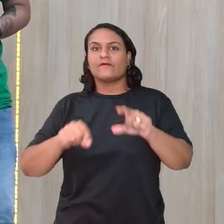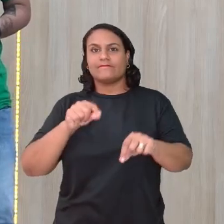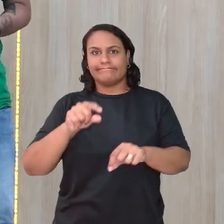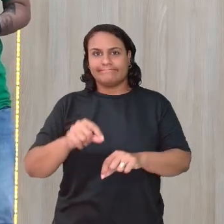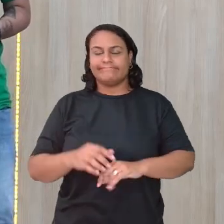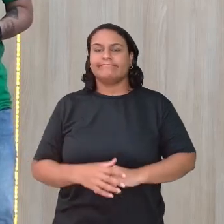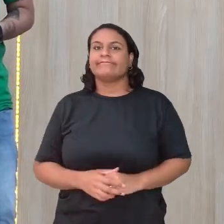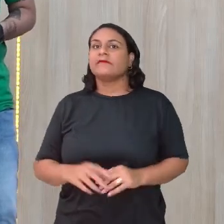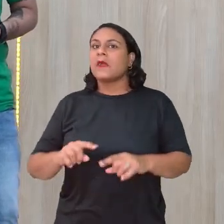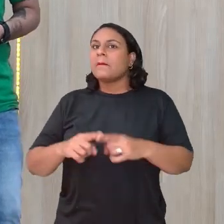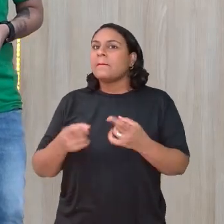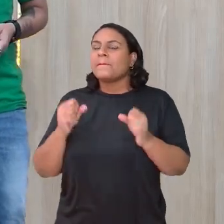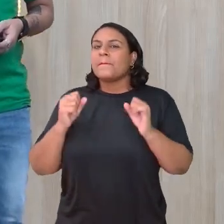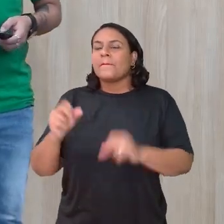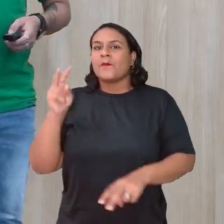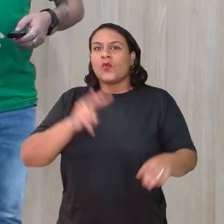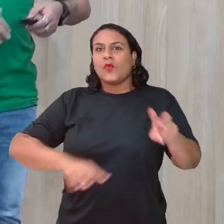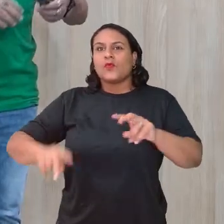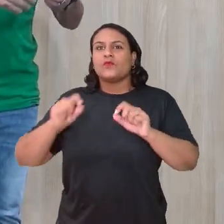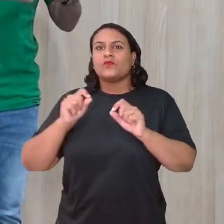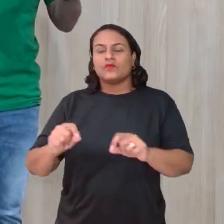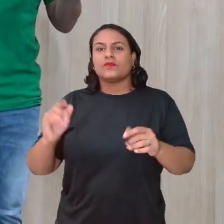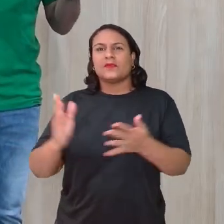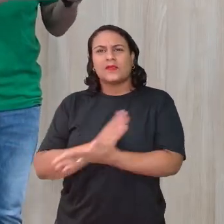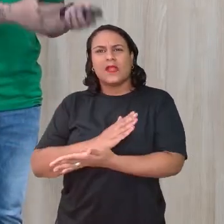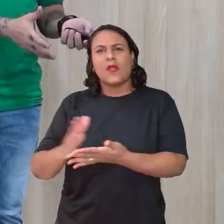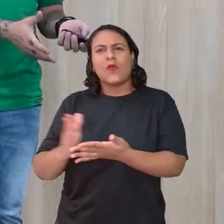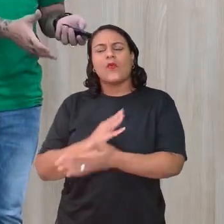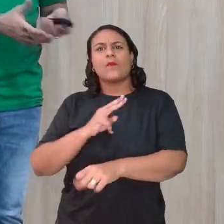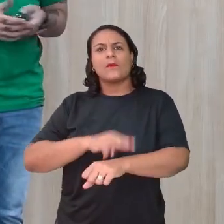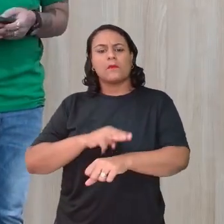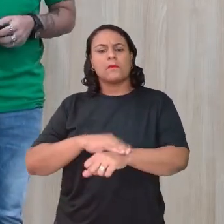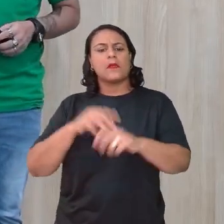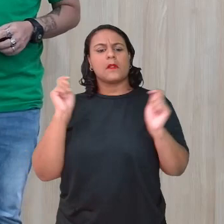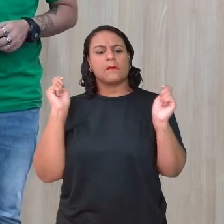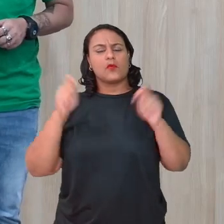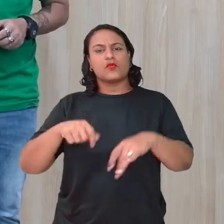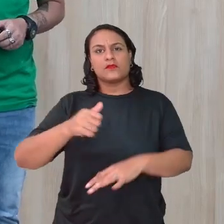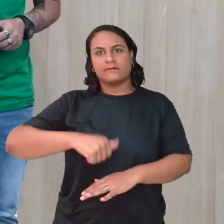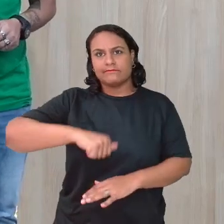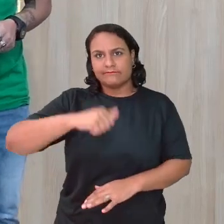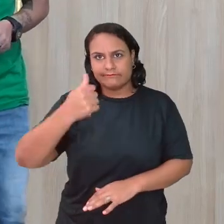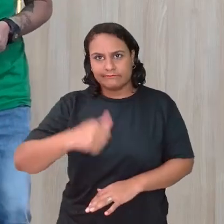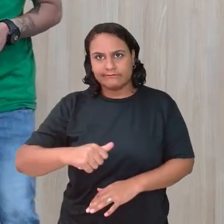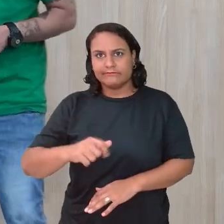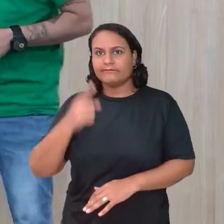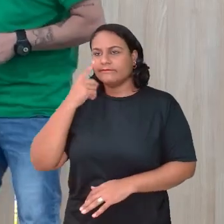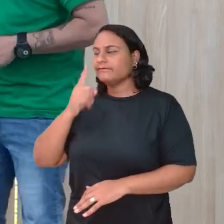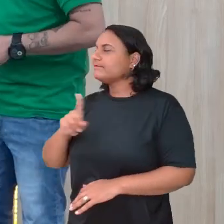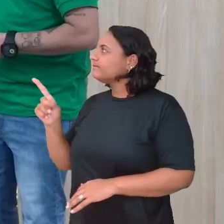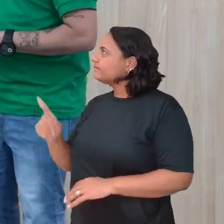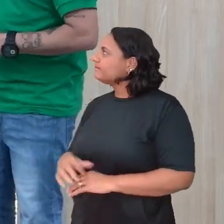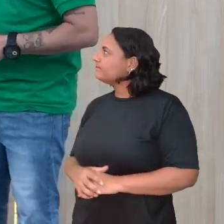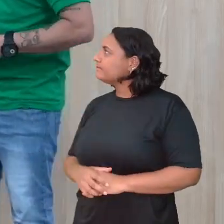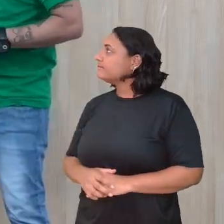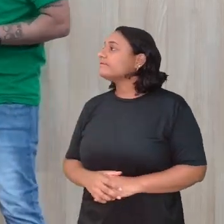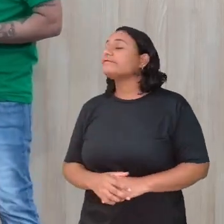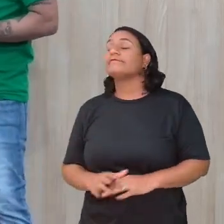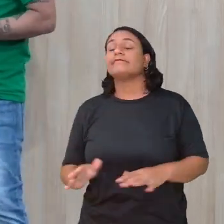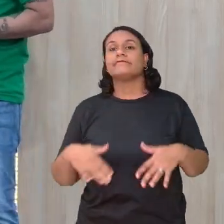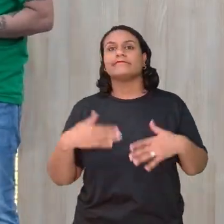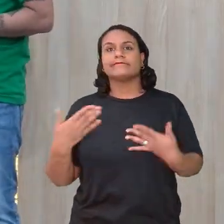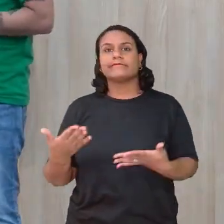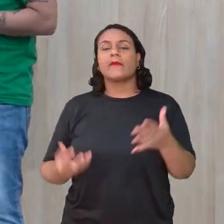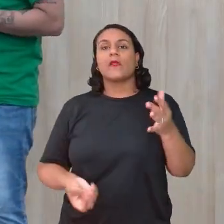escolher. Mas a gente pode observar que existem casos possíveis a serem analisados aí, tá certo? Então vejamos que eu